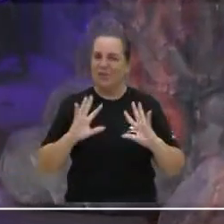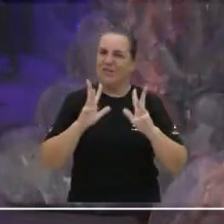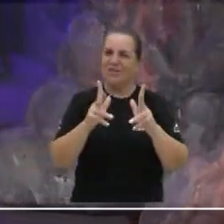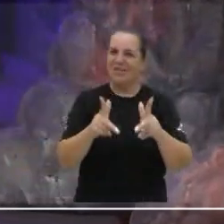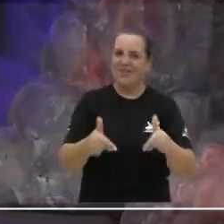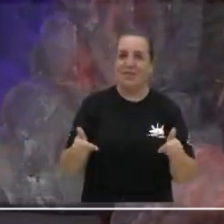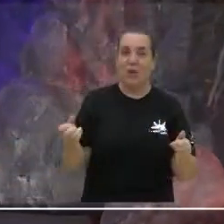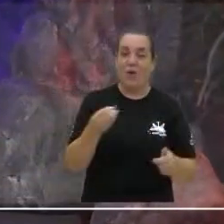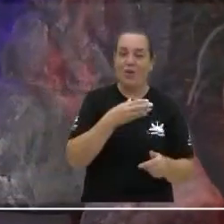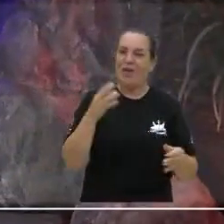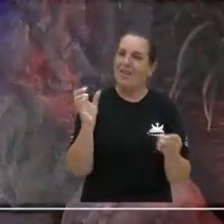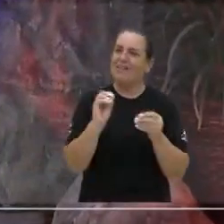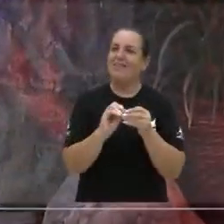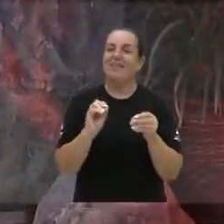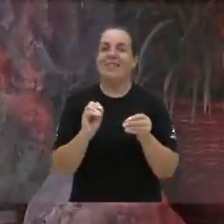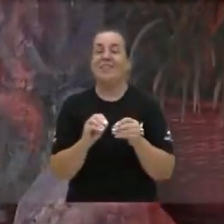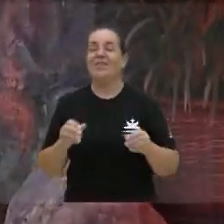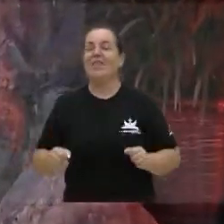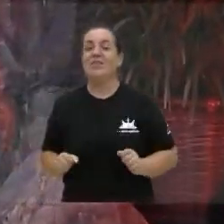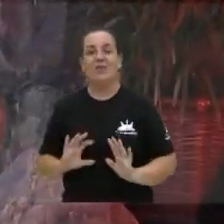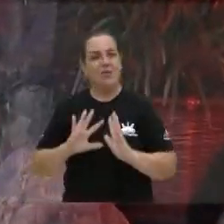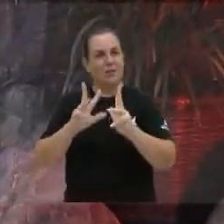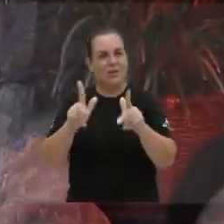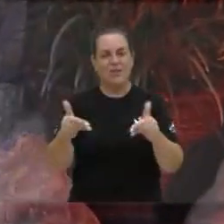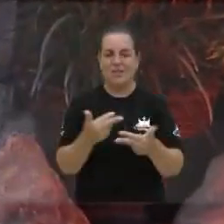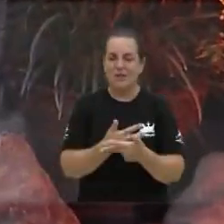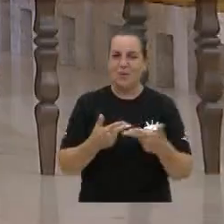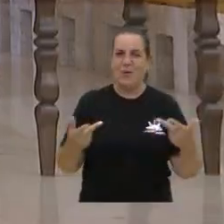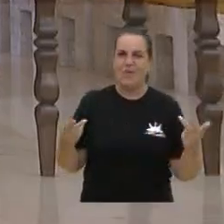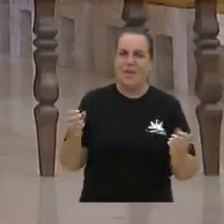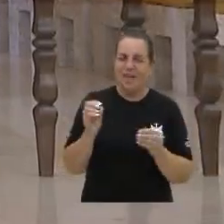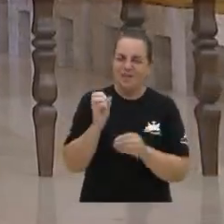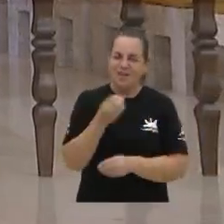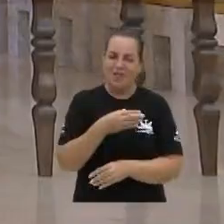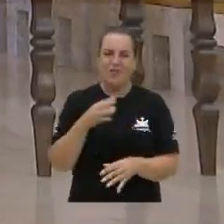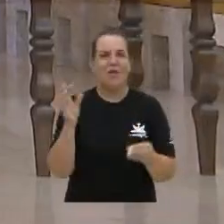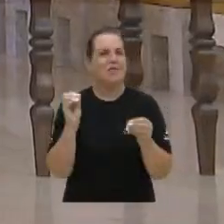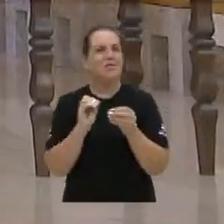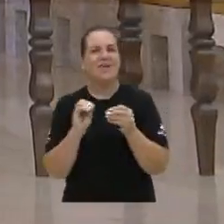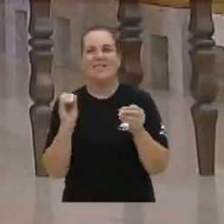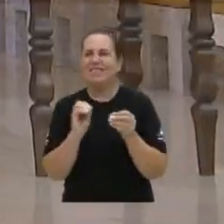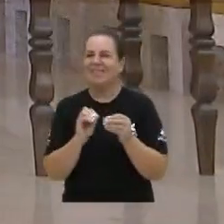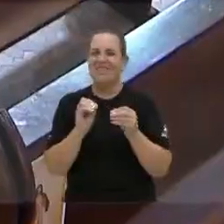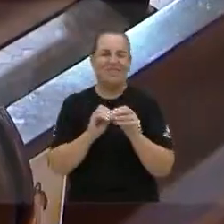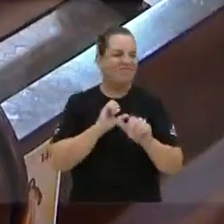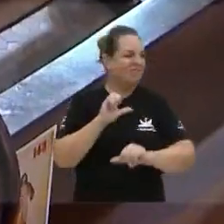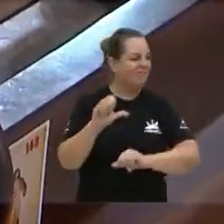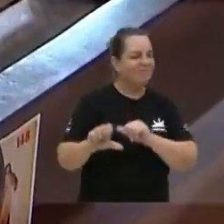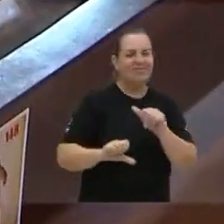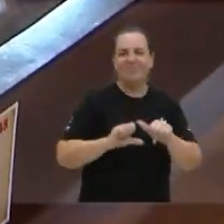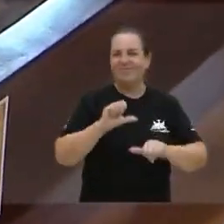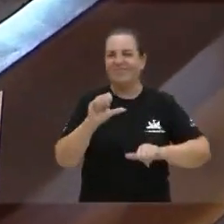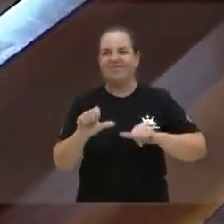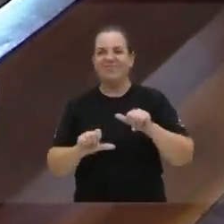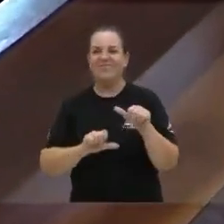Faço nova todas as coisas, que faço nova todas as coisas, que faço nova todas